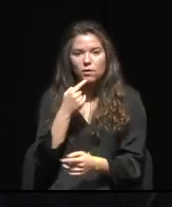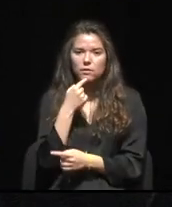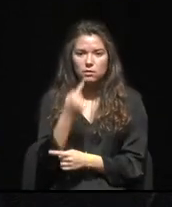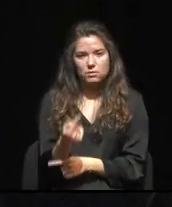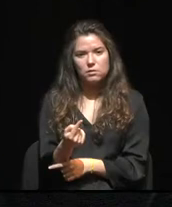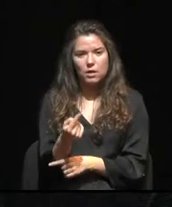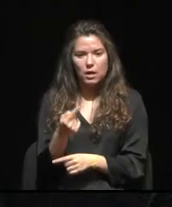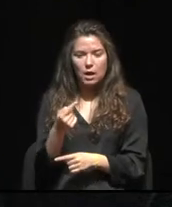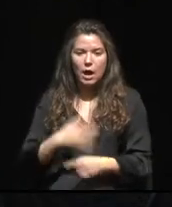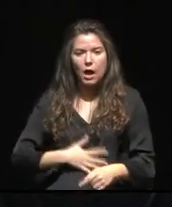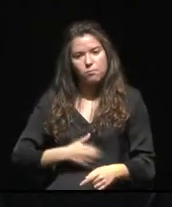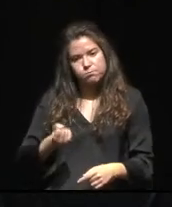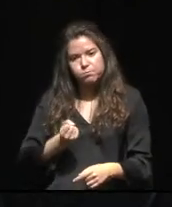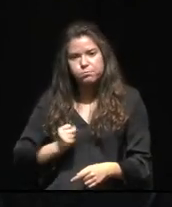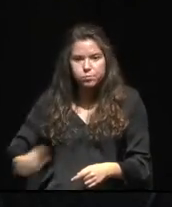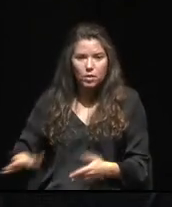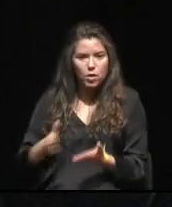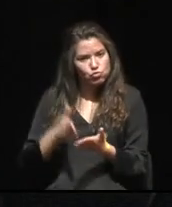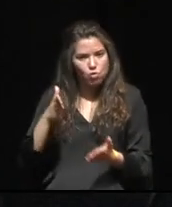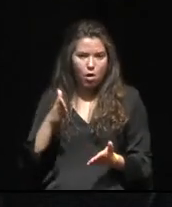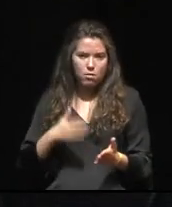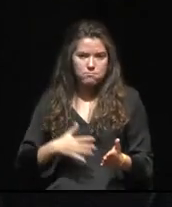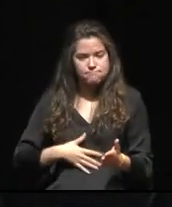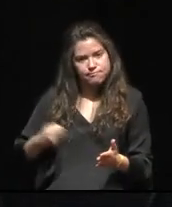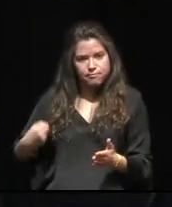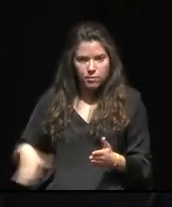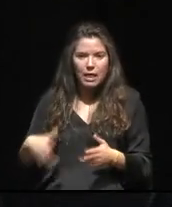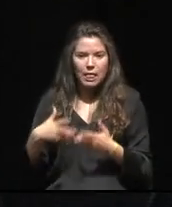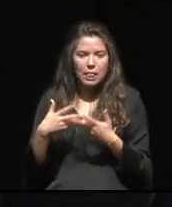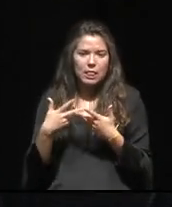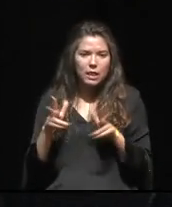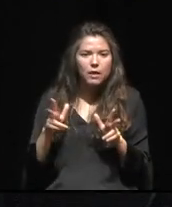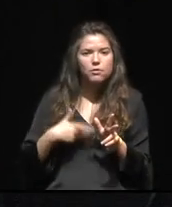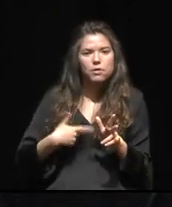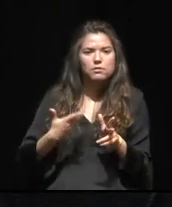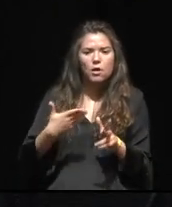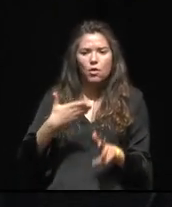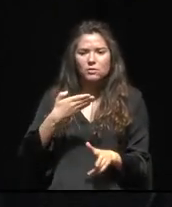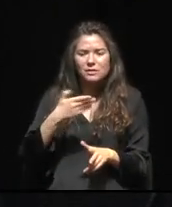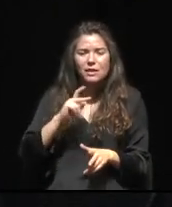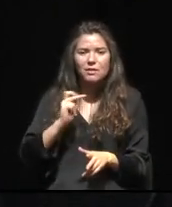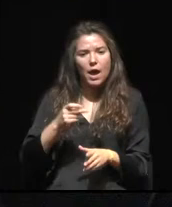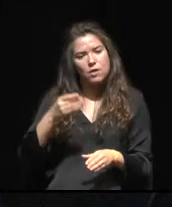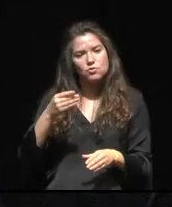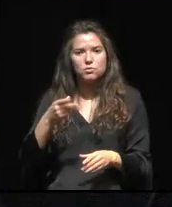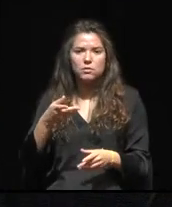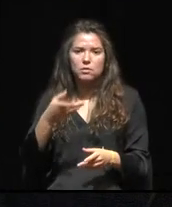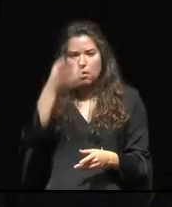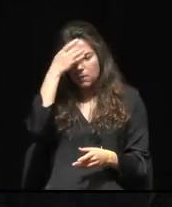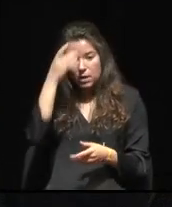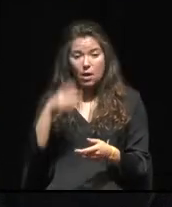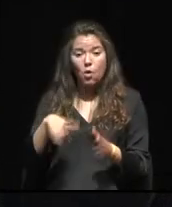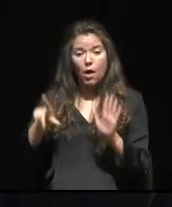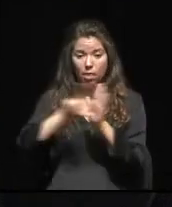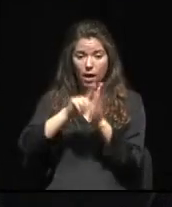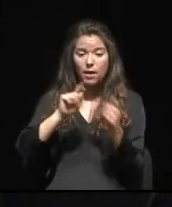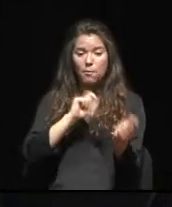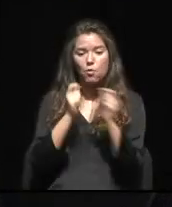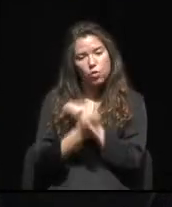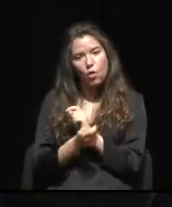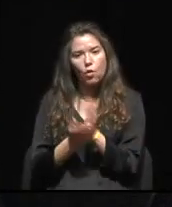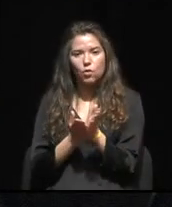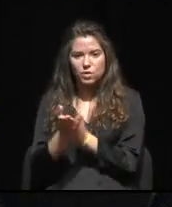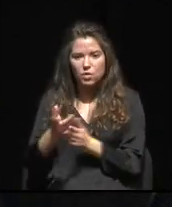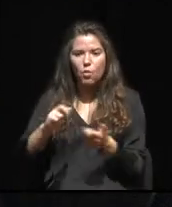à questão da interrupção voluntária da gravidez 17 anos após o referendo que levou à alteração da lei persistem